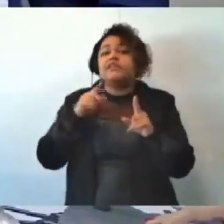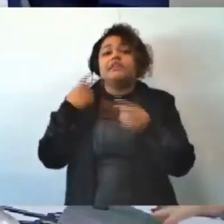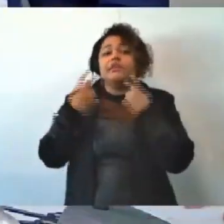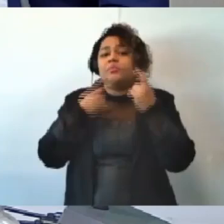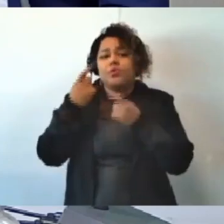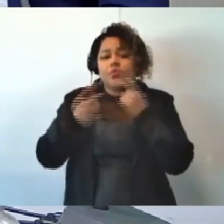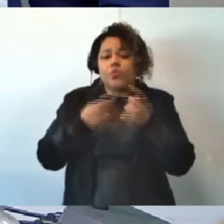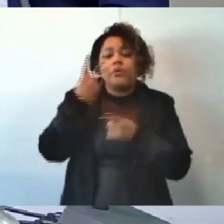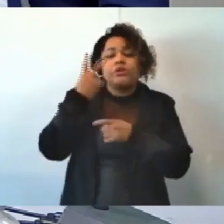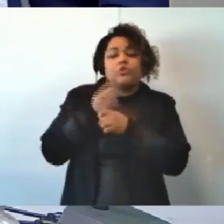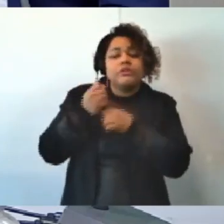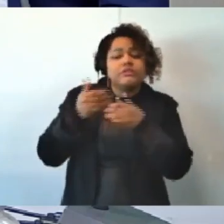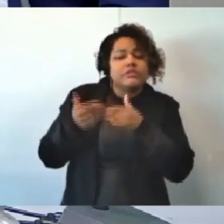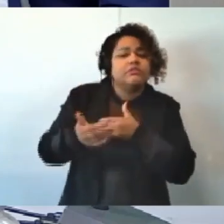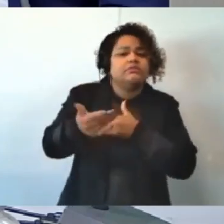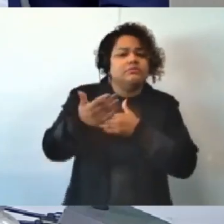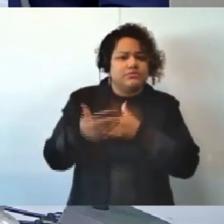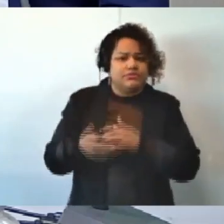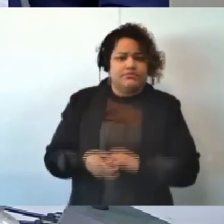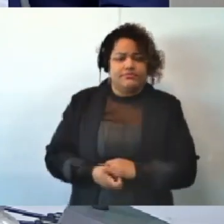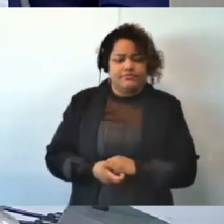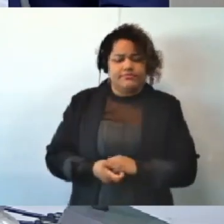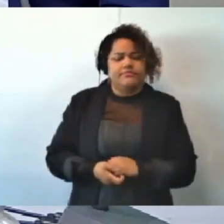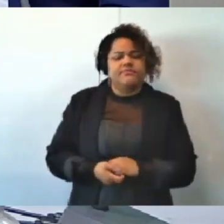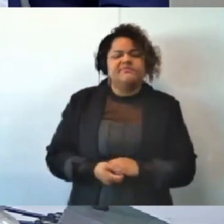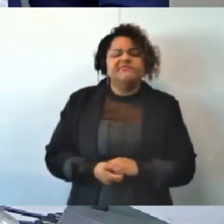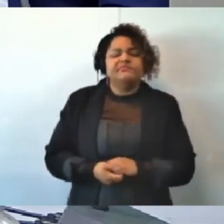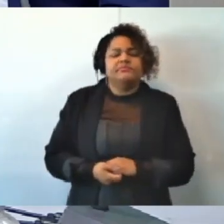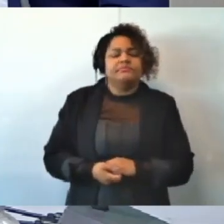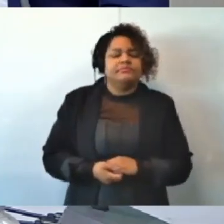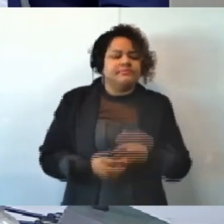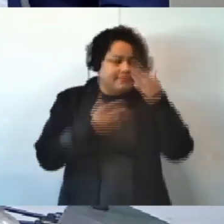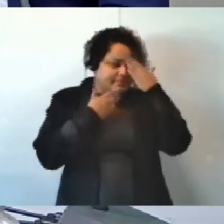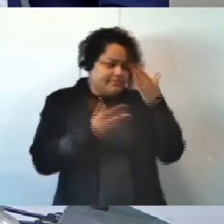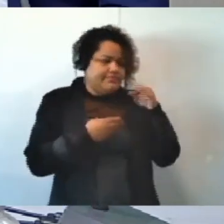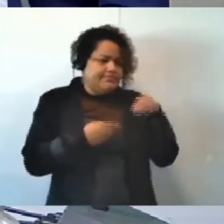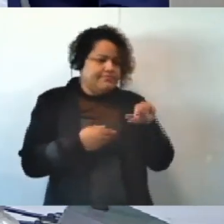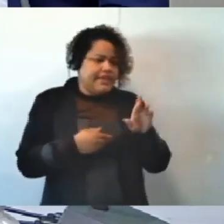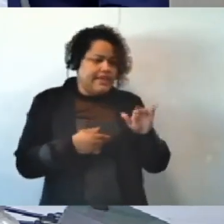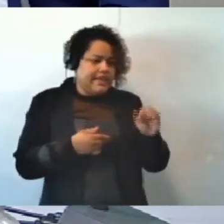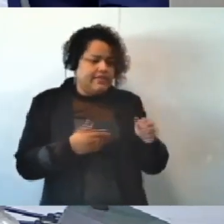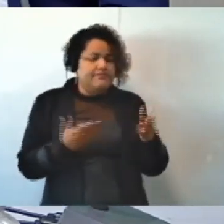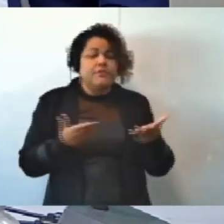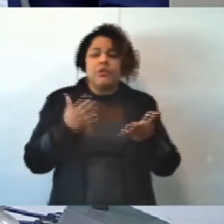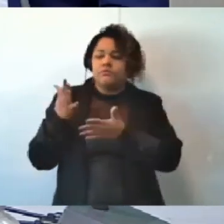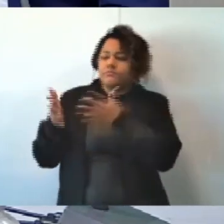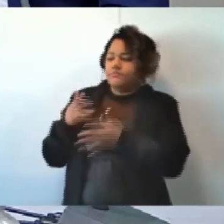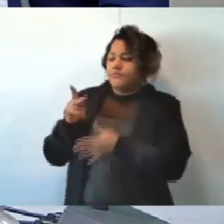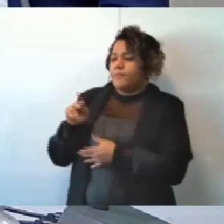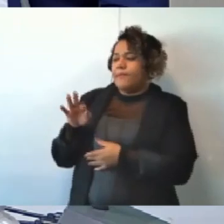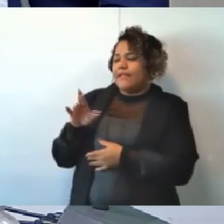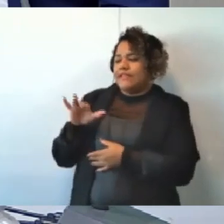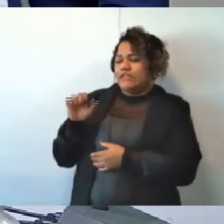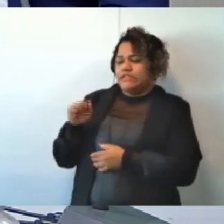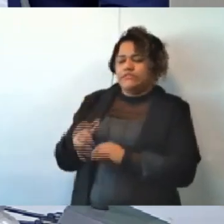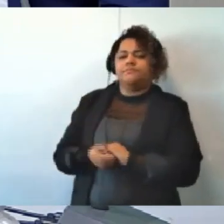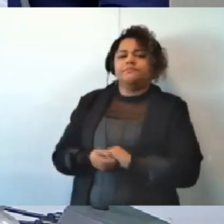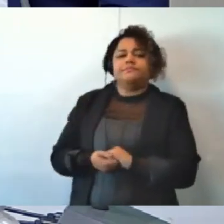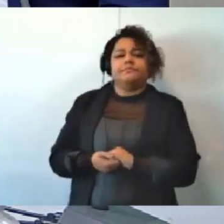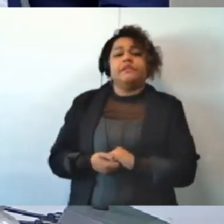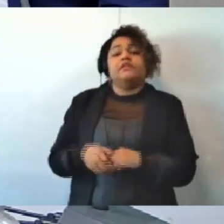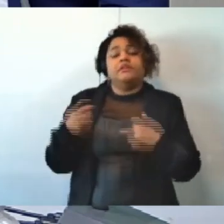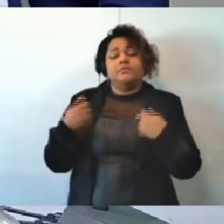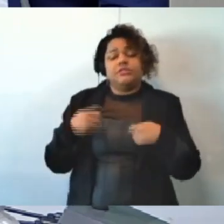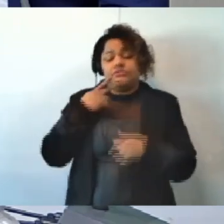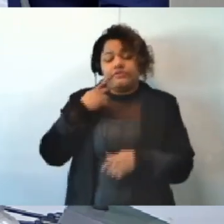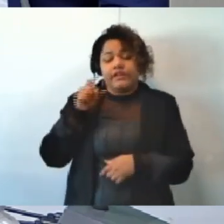Mariana. Patrícia? É importante ressaltar também que o trânsito da Floresta, ele vai piorar.